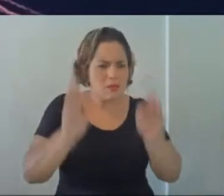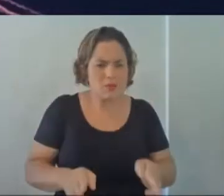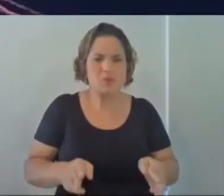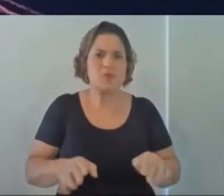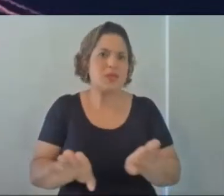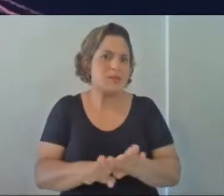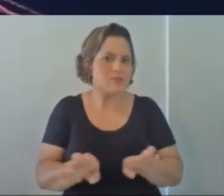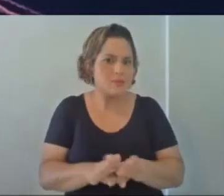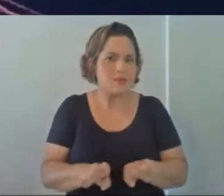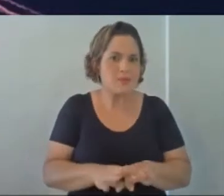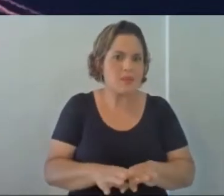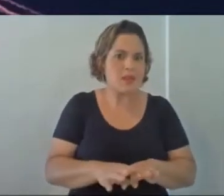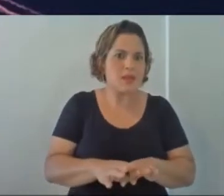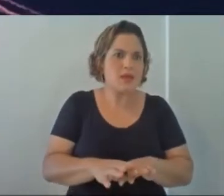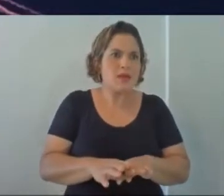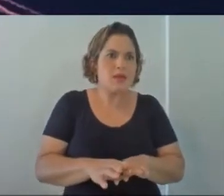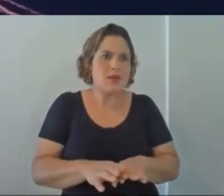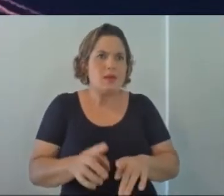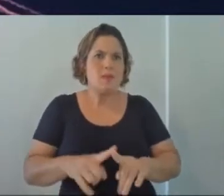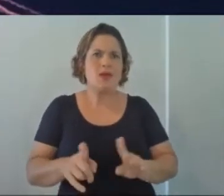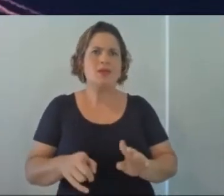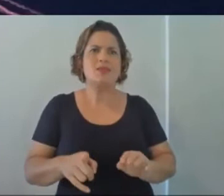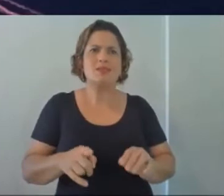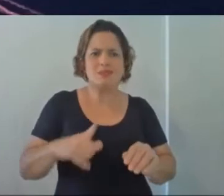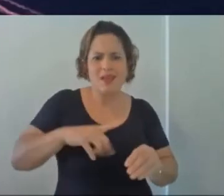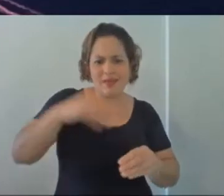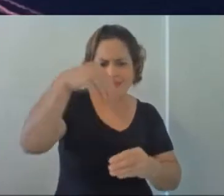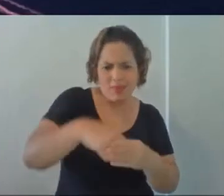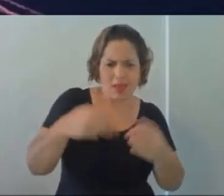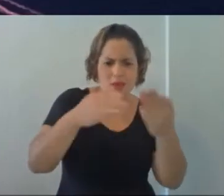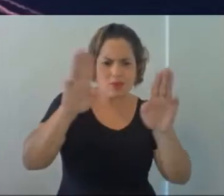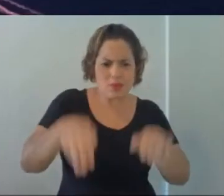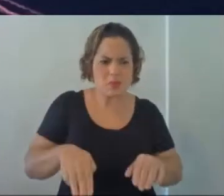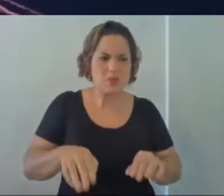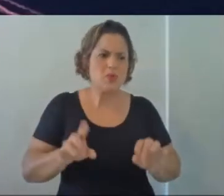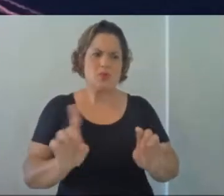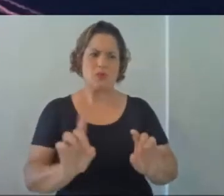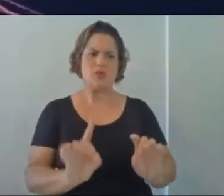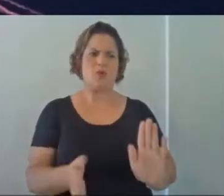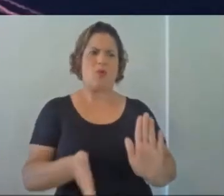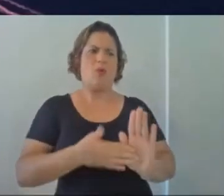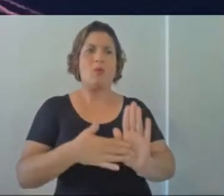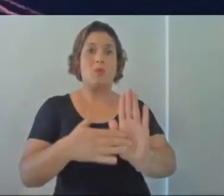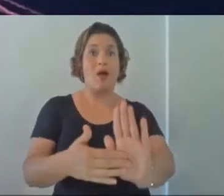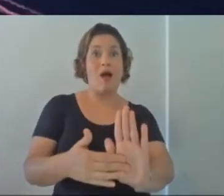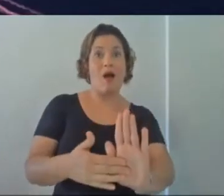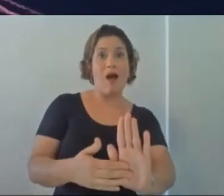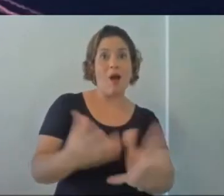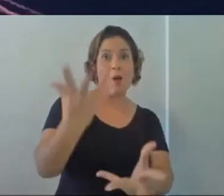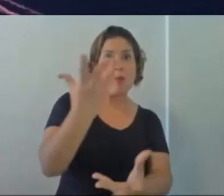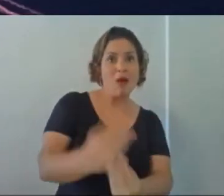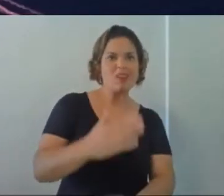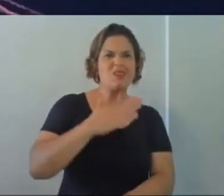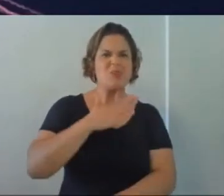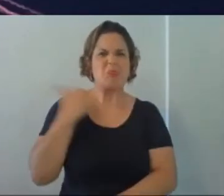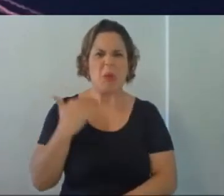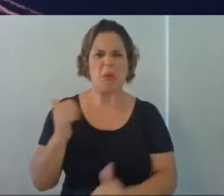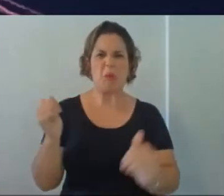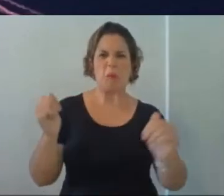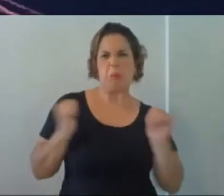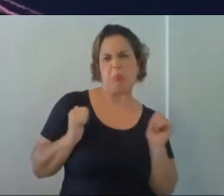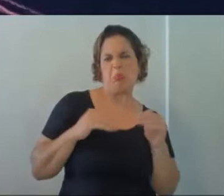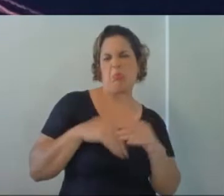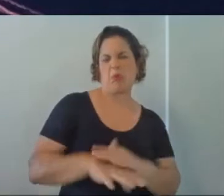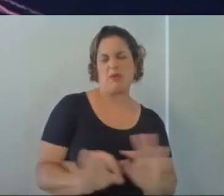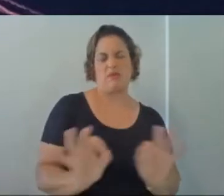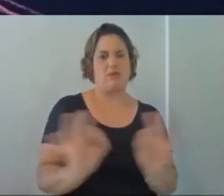dos museus, que é estar nos ambientes museológicos não como uma peça morta, uma peça de catalogação, mas